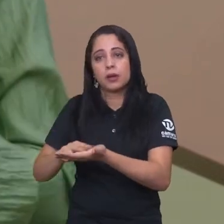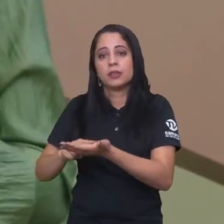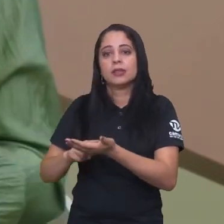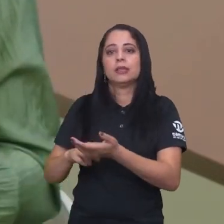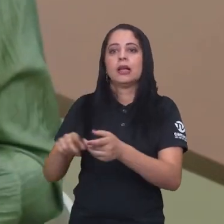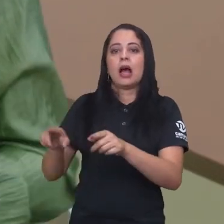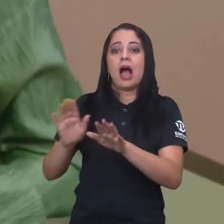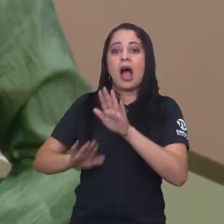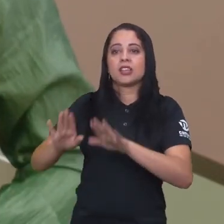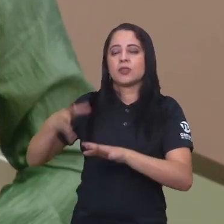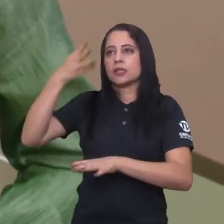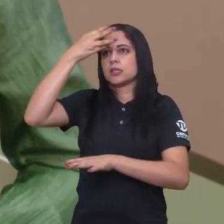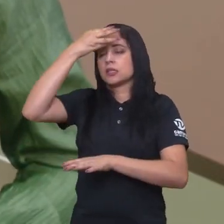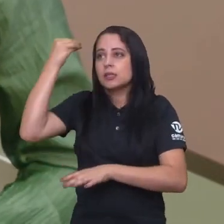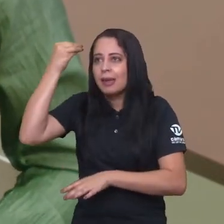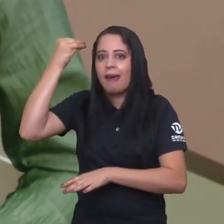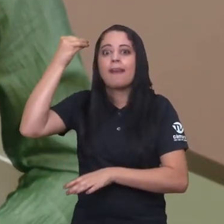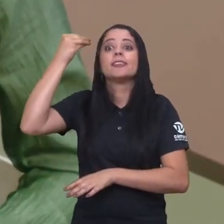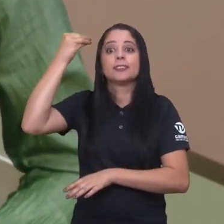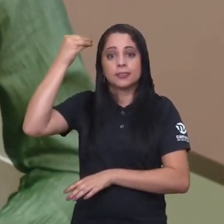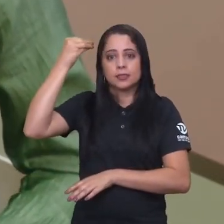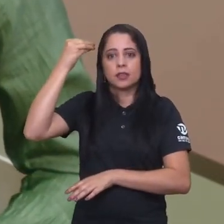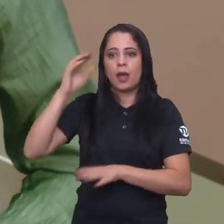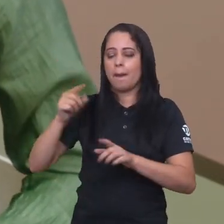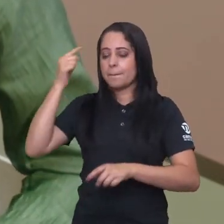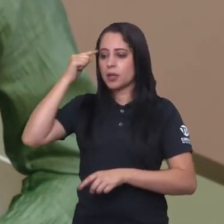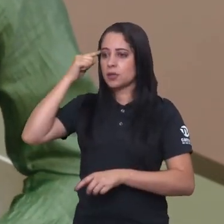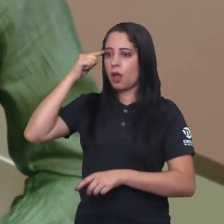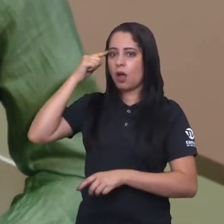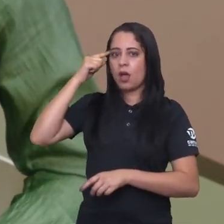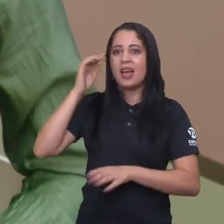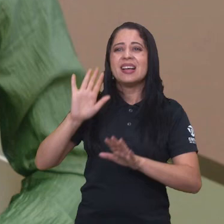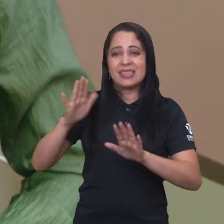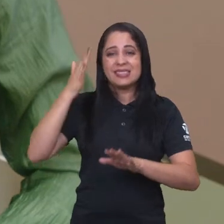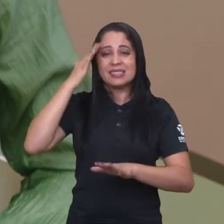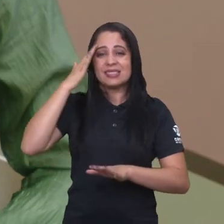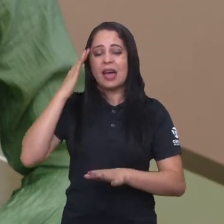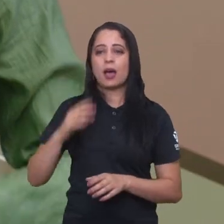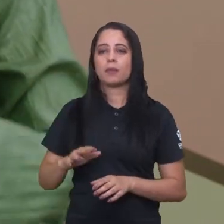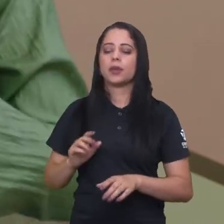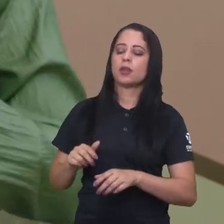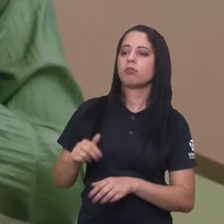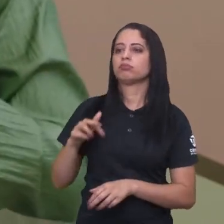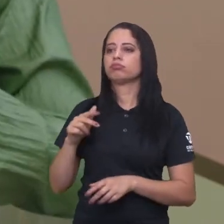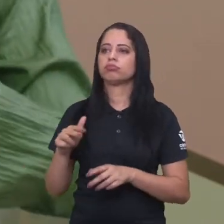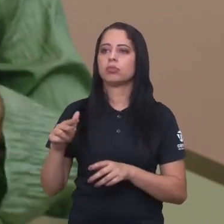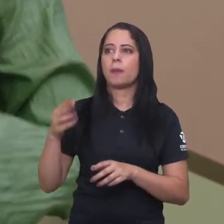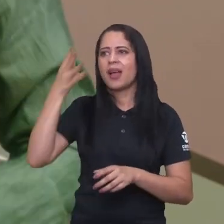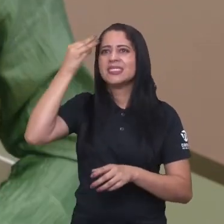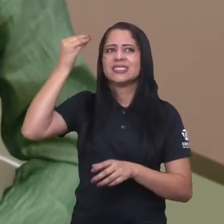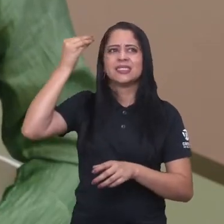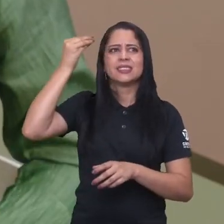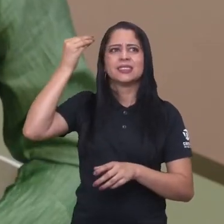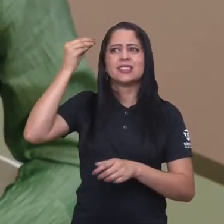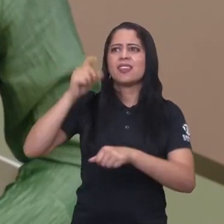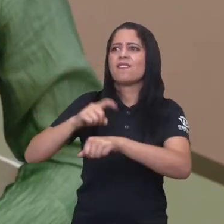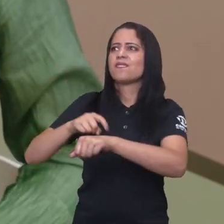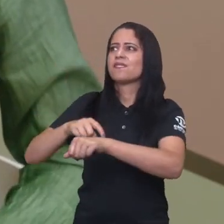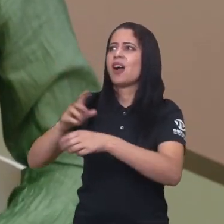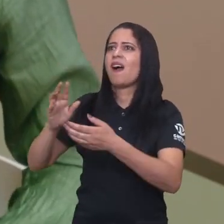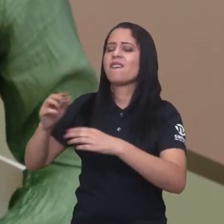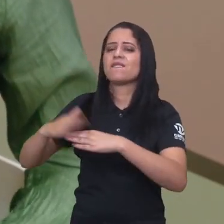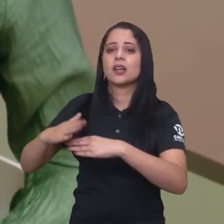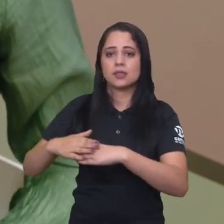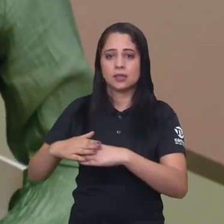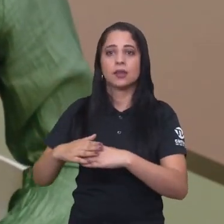durante o dia palpitações, esquecimentos, coração acelerado, às vezes fica esquecida. Sabe quando assim você tem aqueles lapsos de memória? E